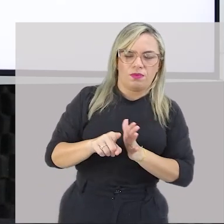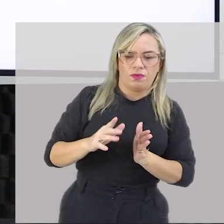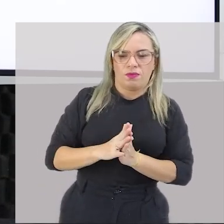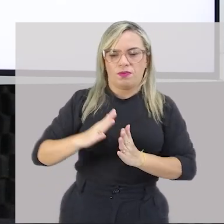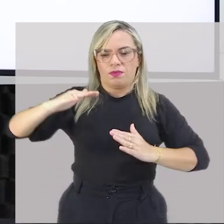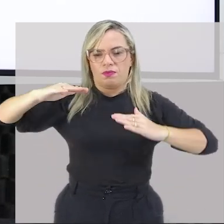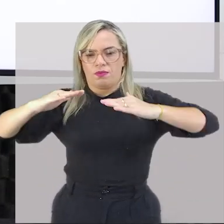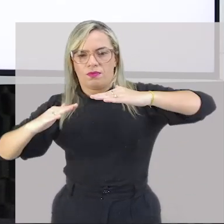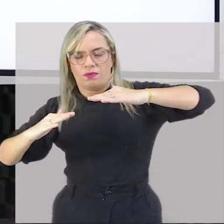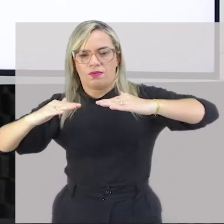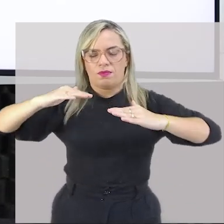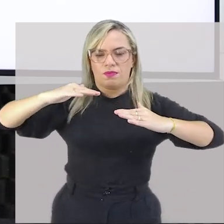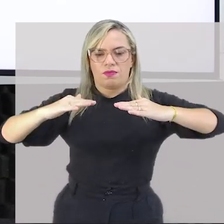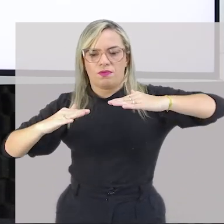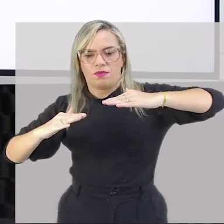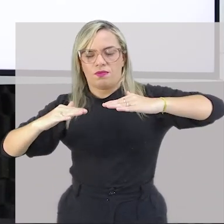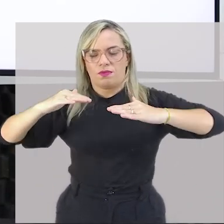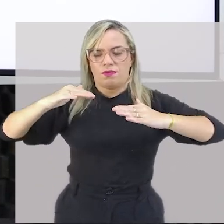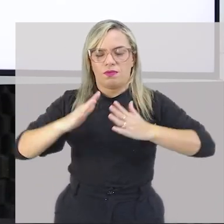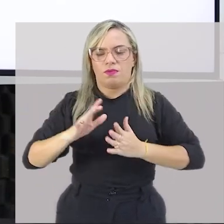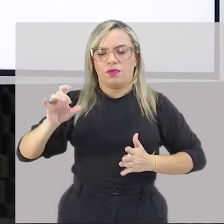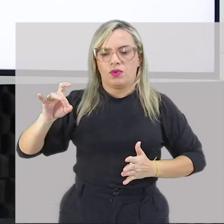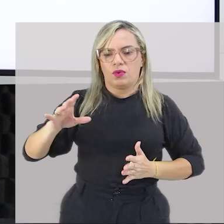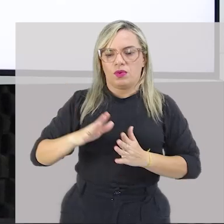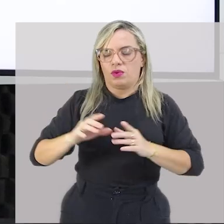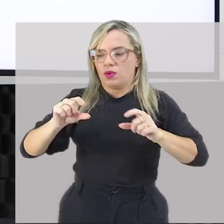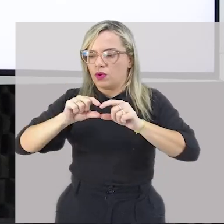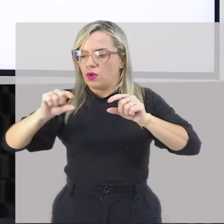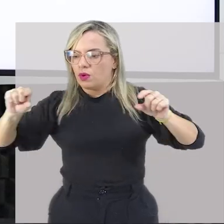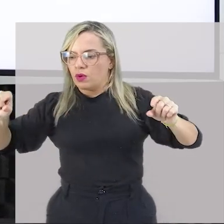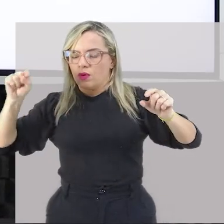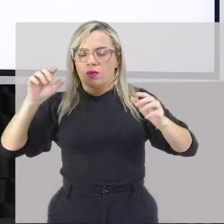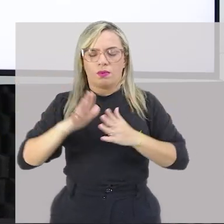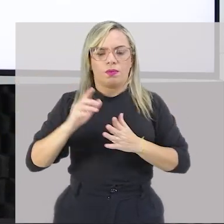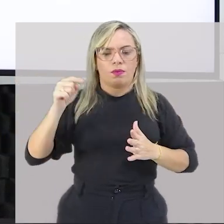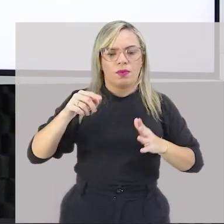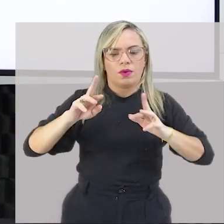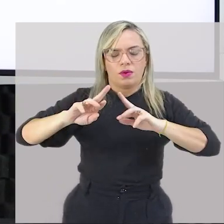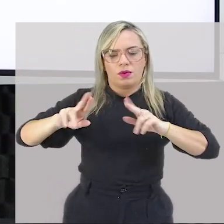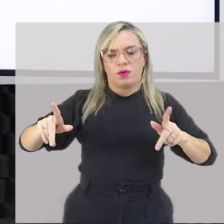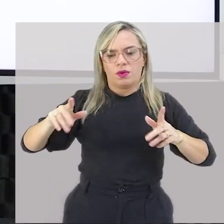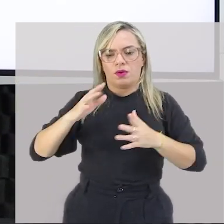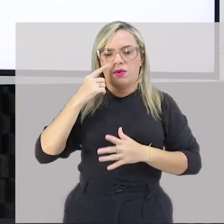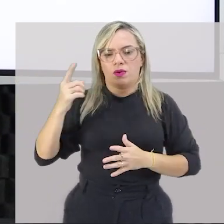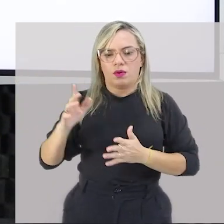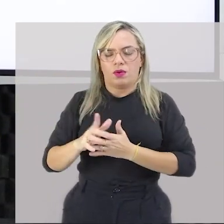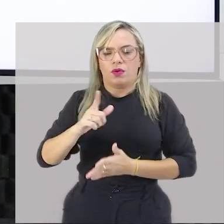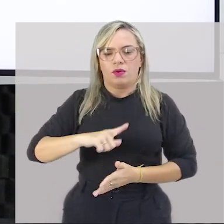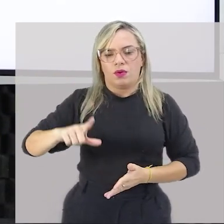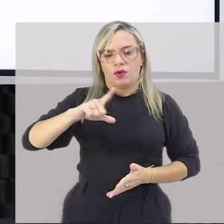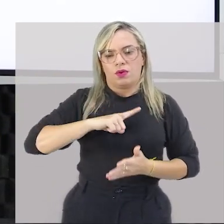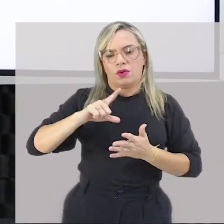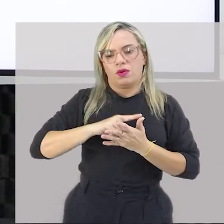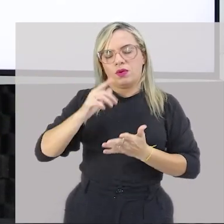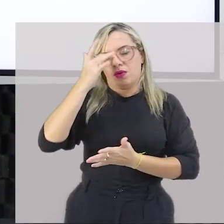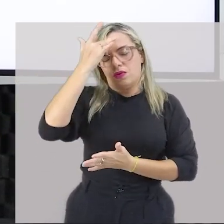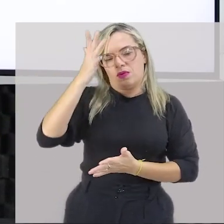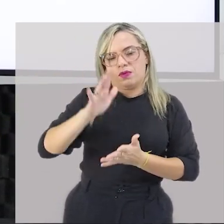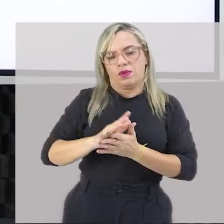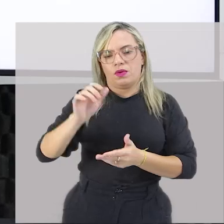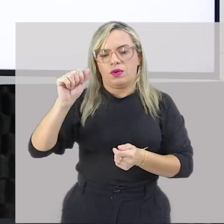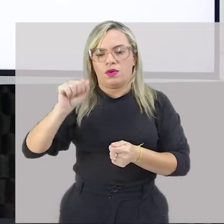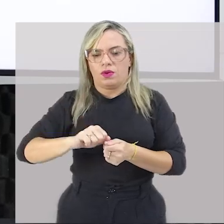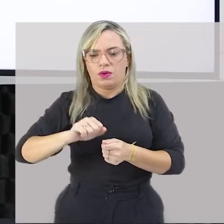uma gangorrazinha, só que com os braços diferentes, essas questões elas têm uma maneira bem fácil de